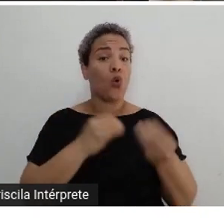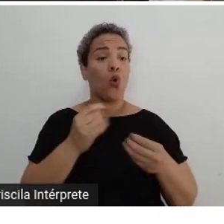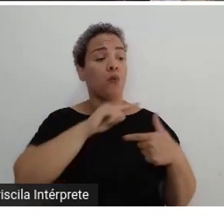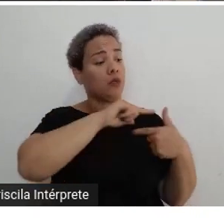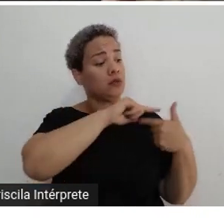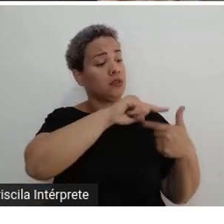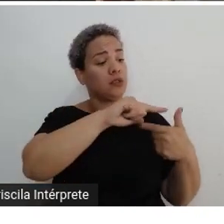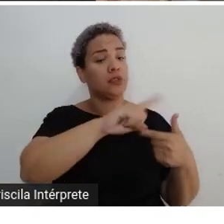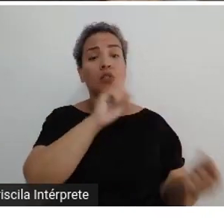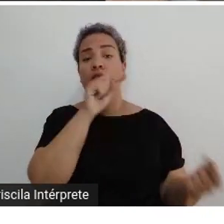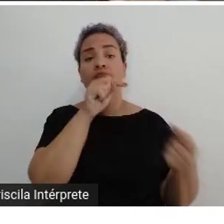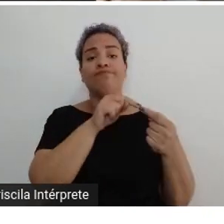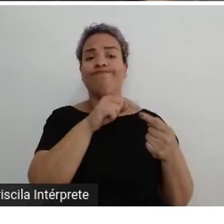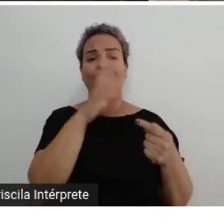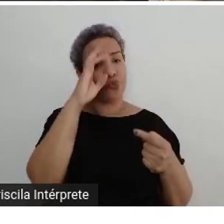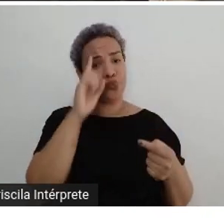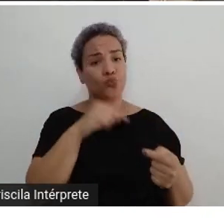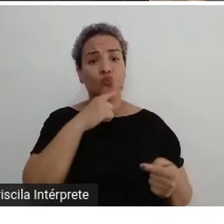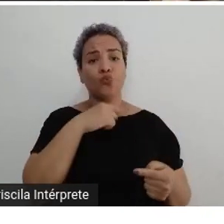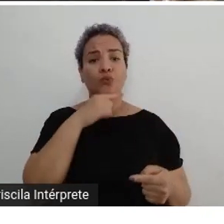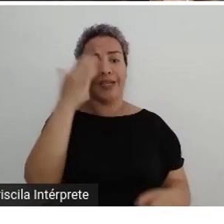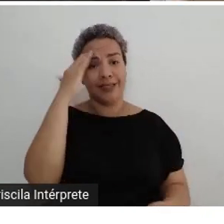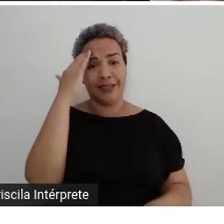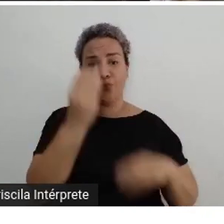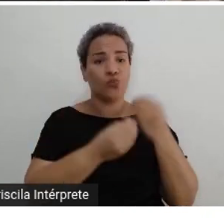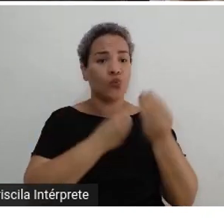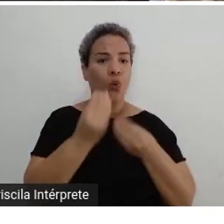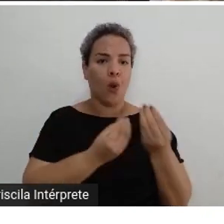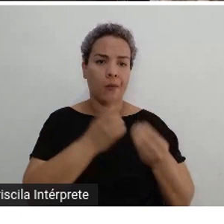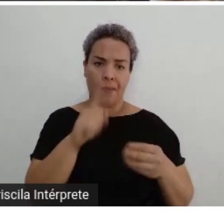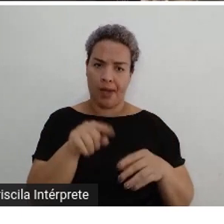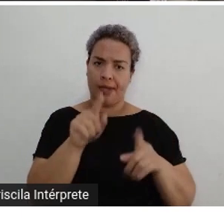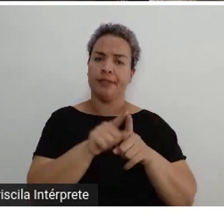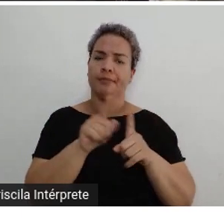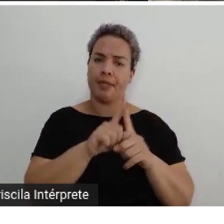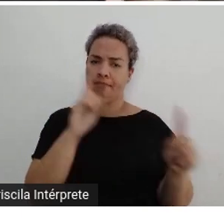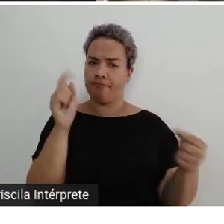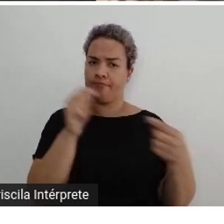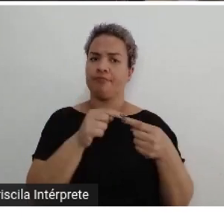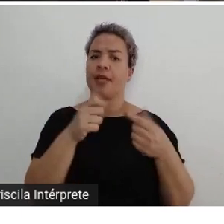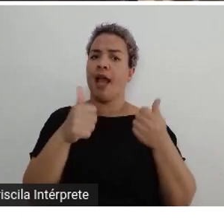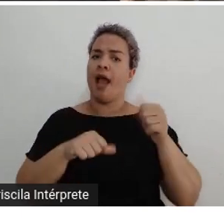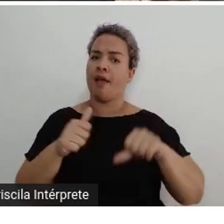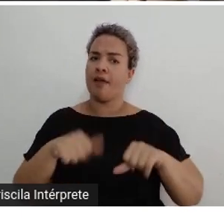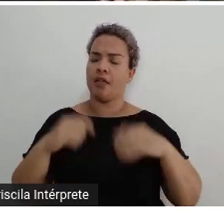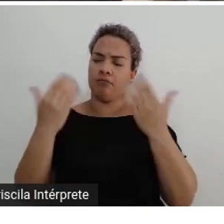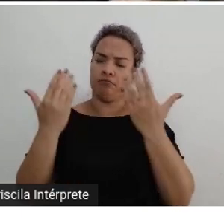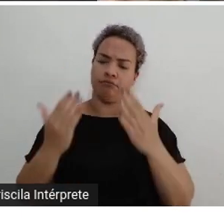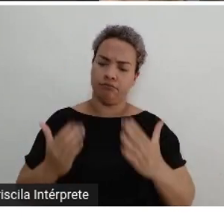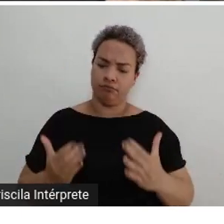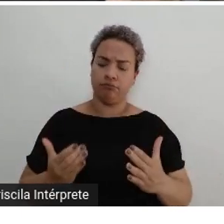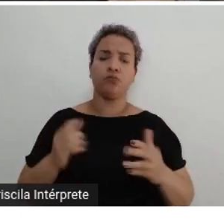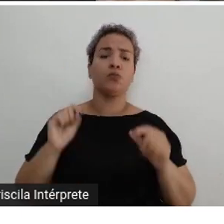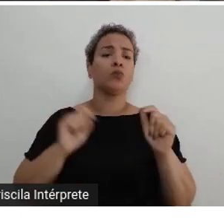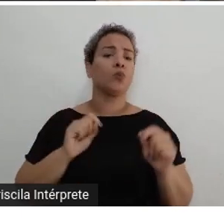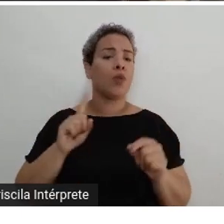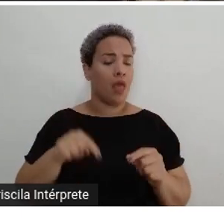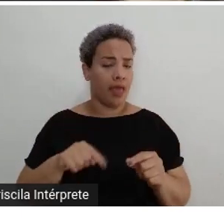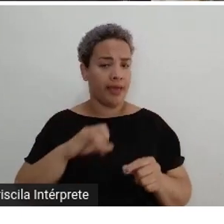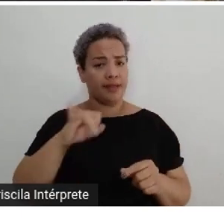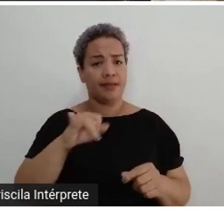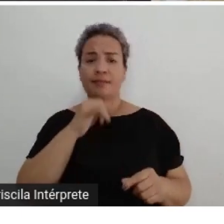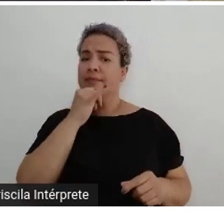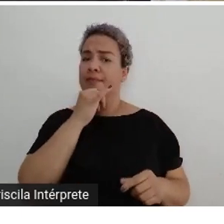daquela intenção, daquelas evidências. Então, nesse ponto, essas intenções avaliem se há